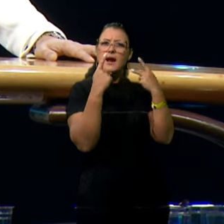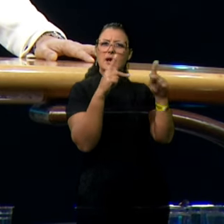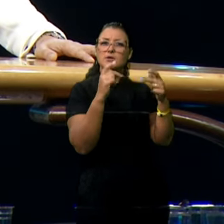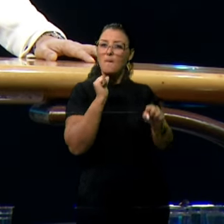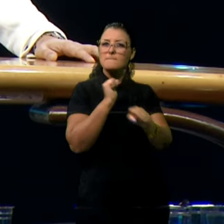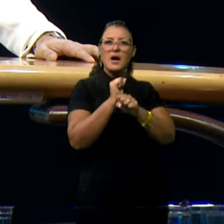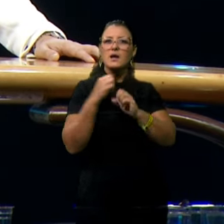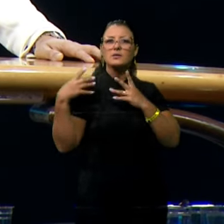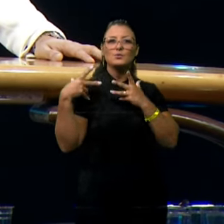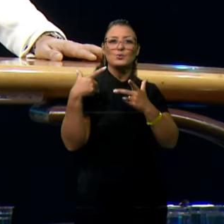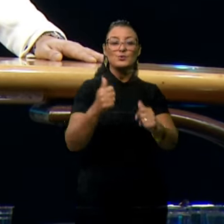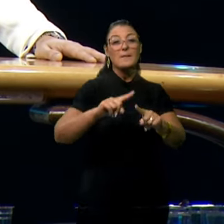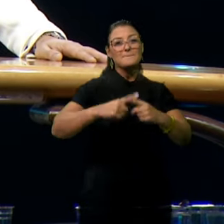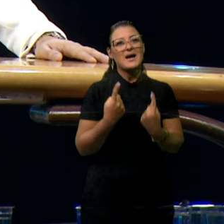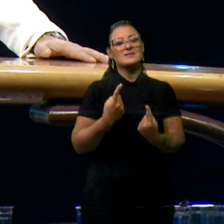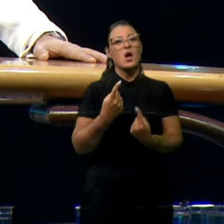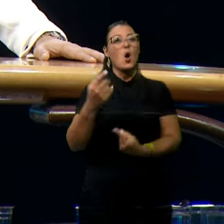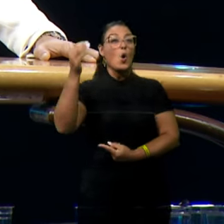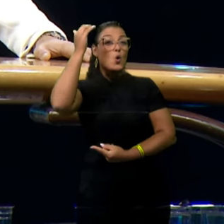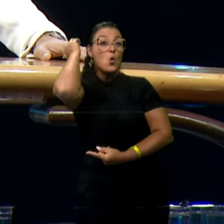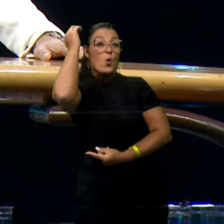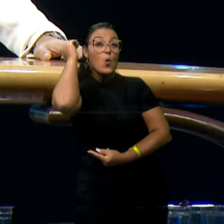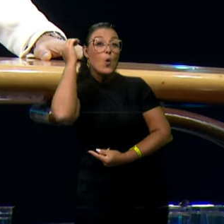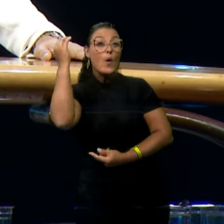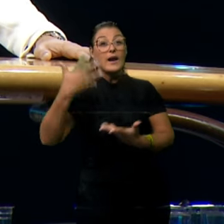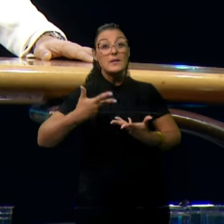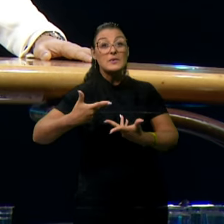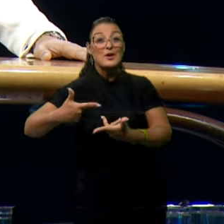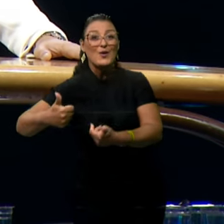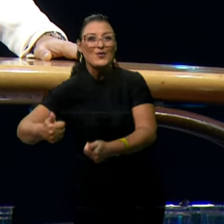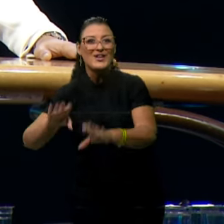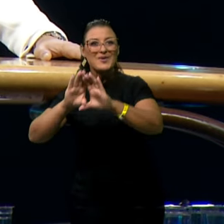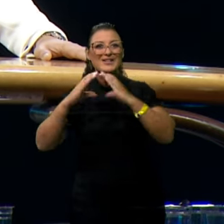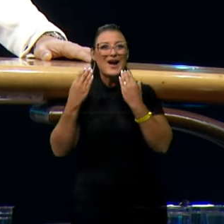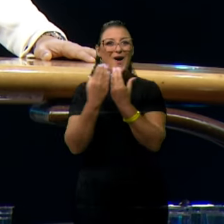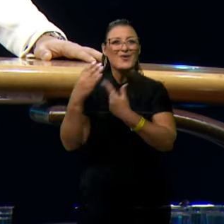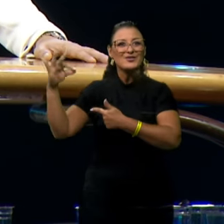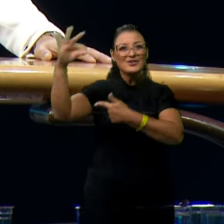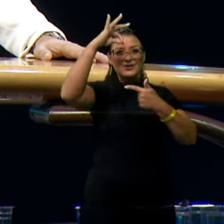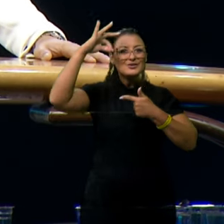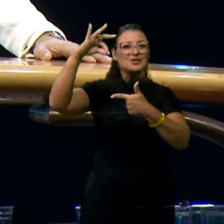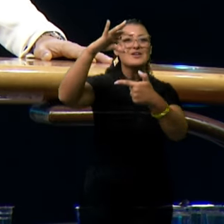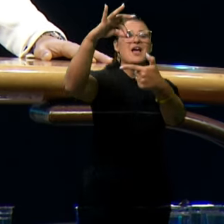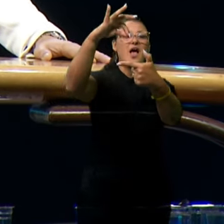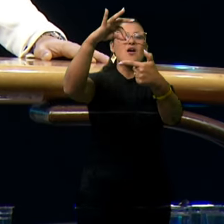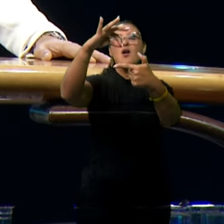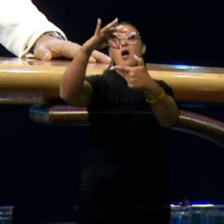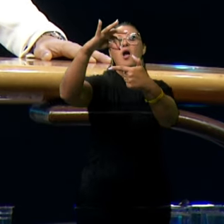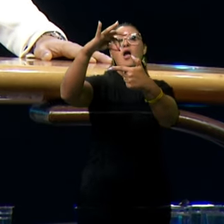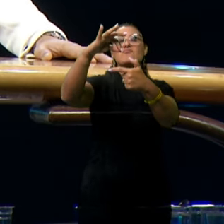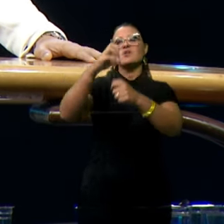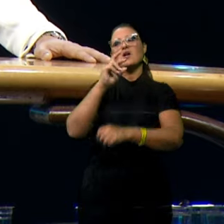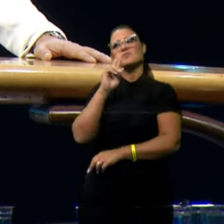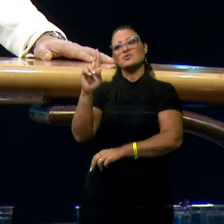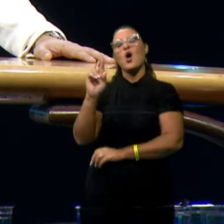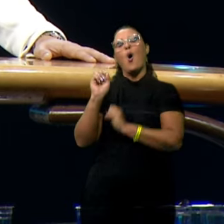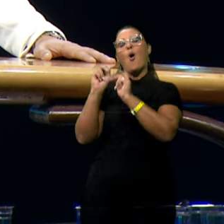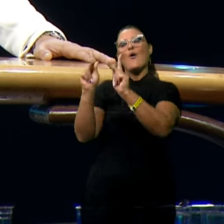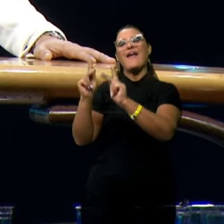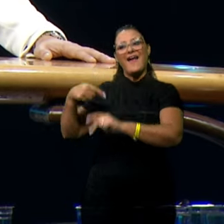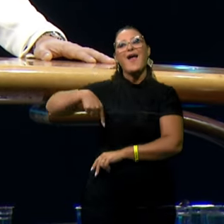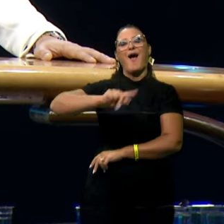apostolo falou comigo eu disse assim é claro eu preciso liberar uma palavra porque não é no nosso tempo O Brasil precisa uma palavra nesta hora